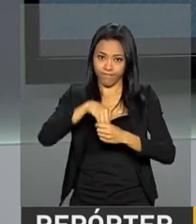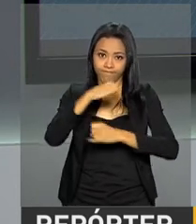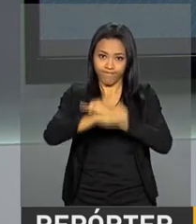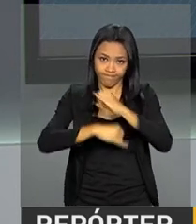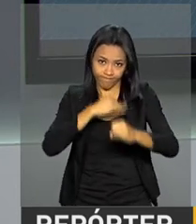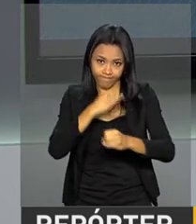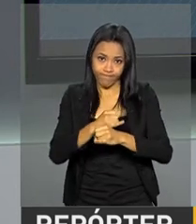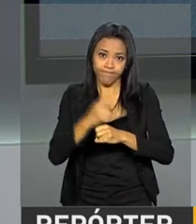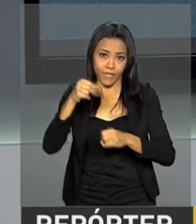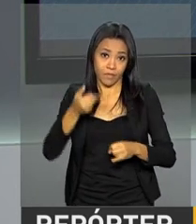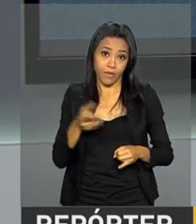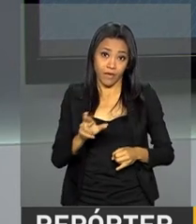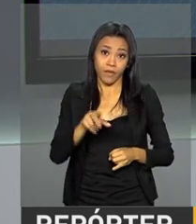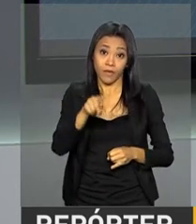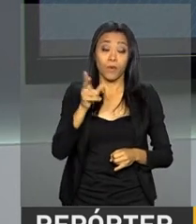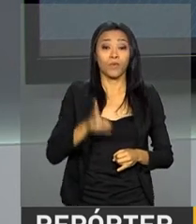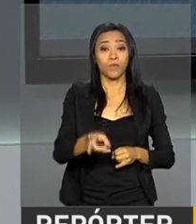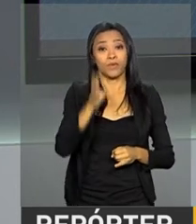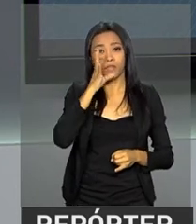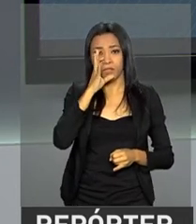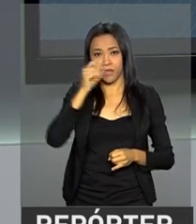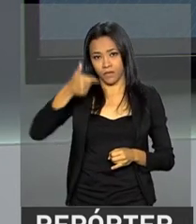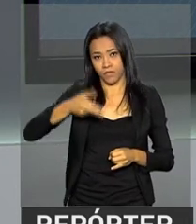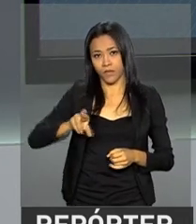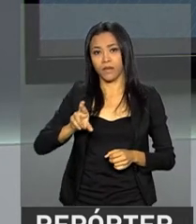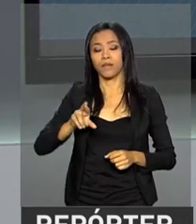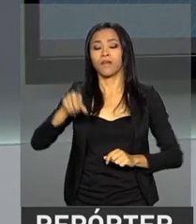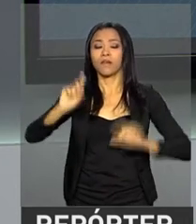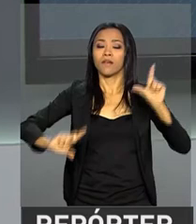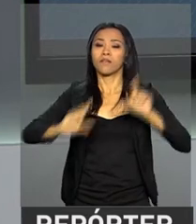da NBR na internet. Continue com a gente